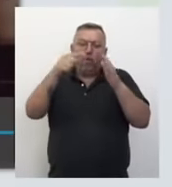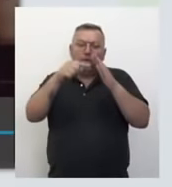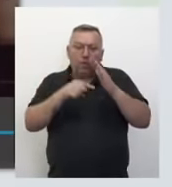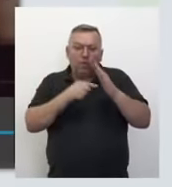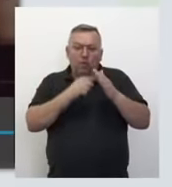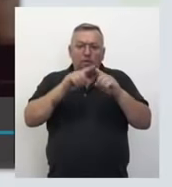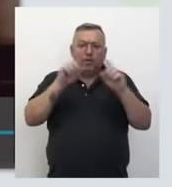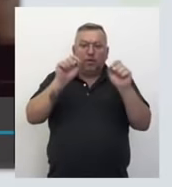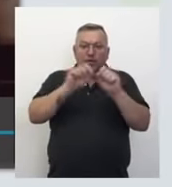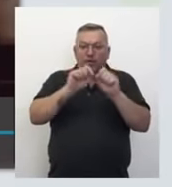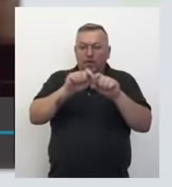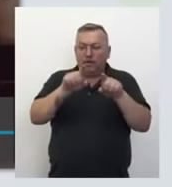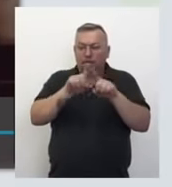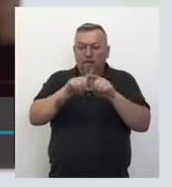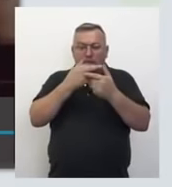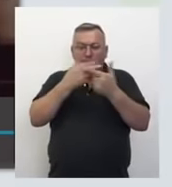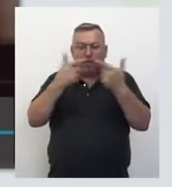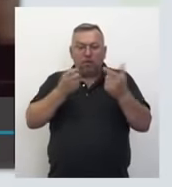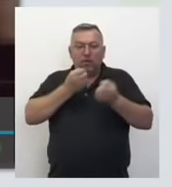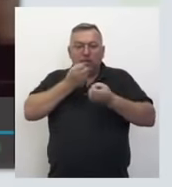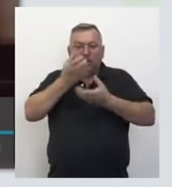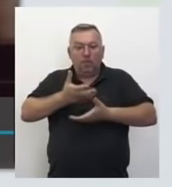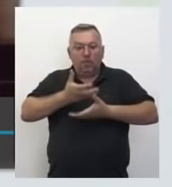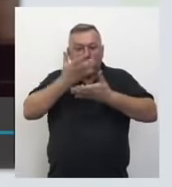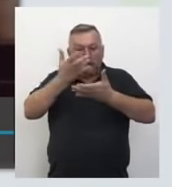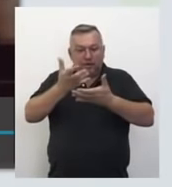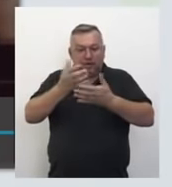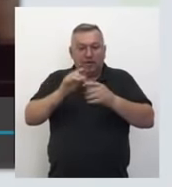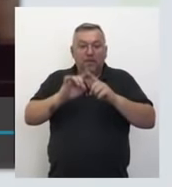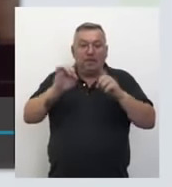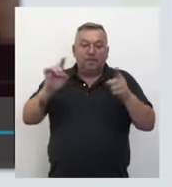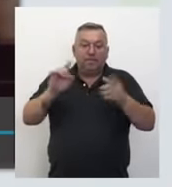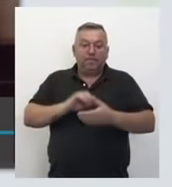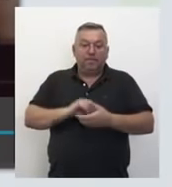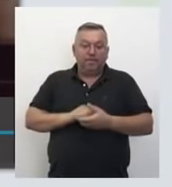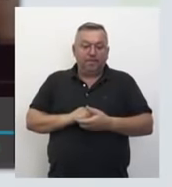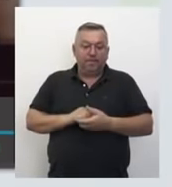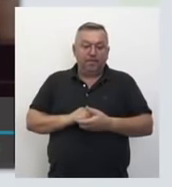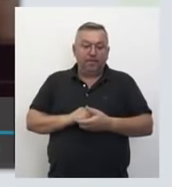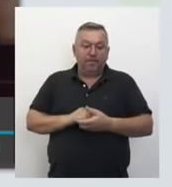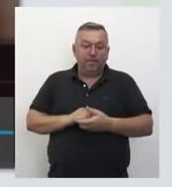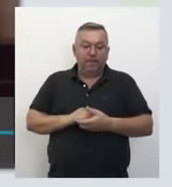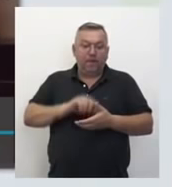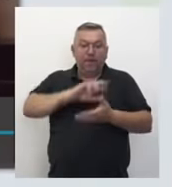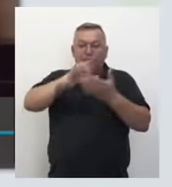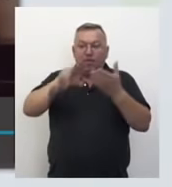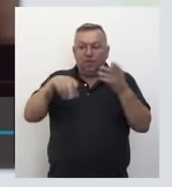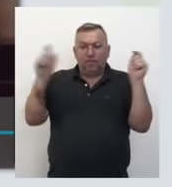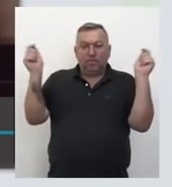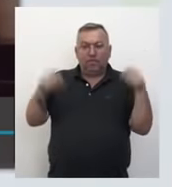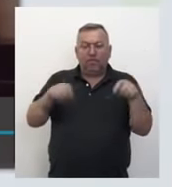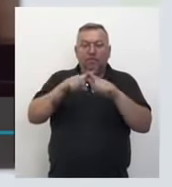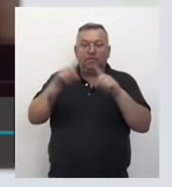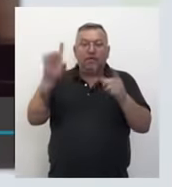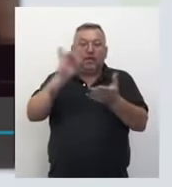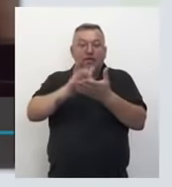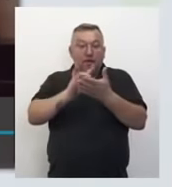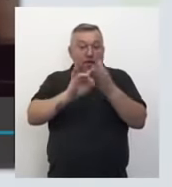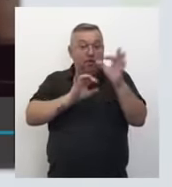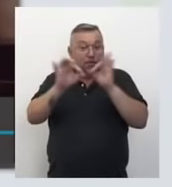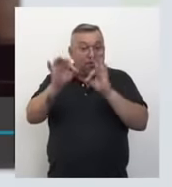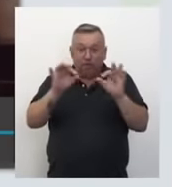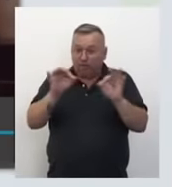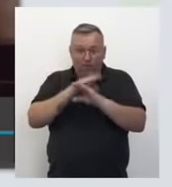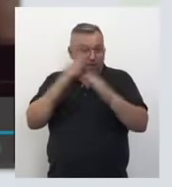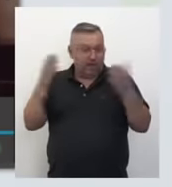Poderia ter feito uma poesia aqui na frente, enfim. São várias possibilidades. Na verdade, esse projeto eu não vou terminar